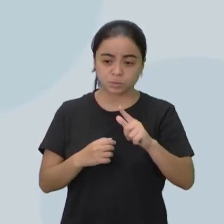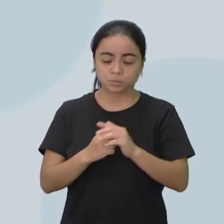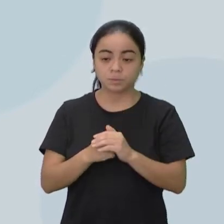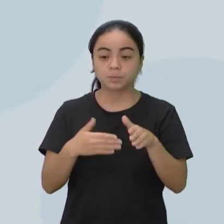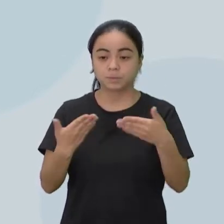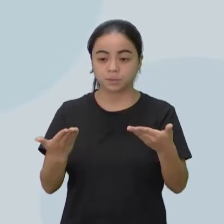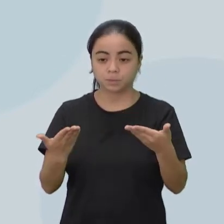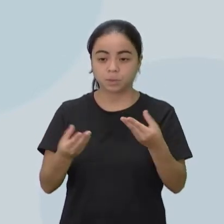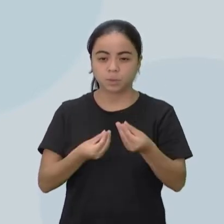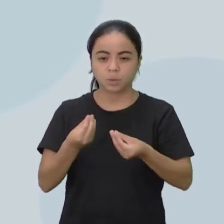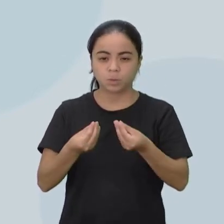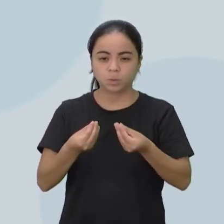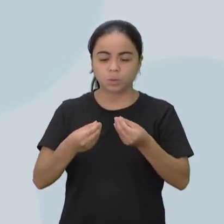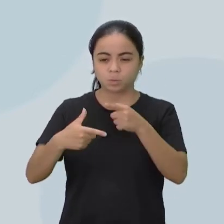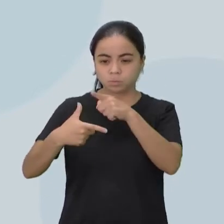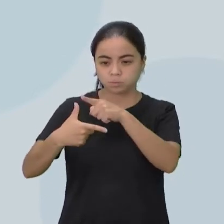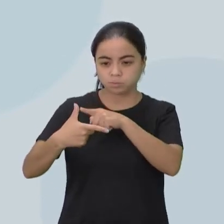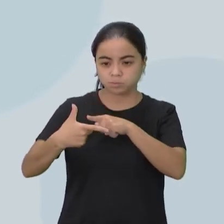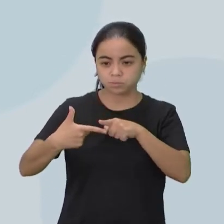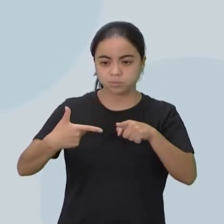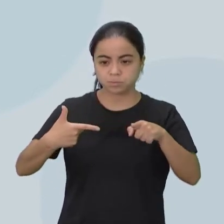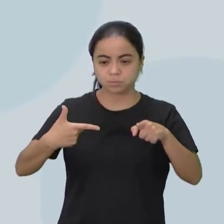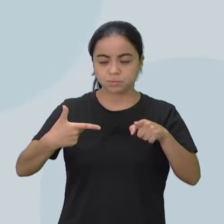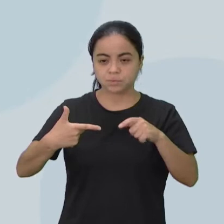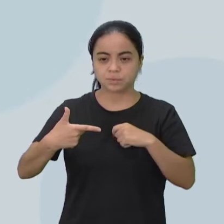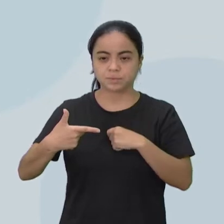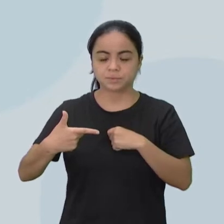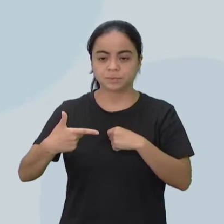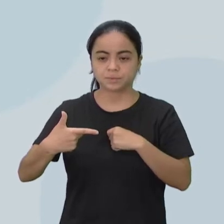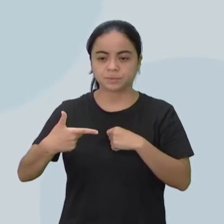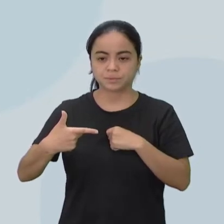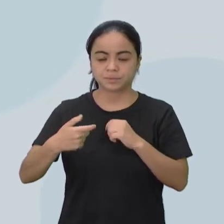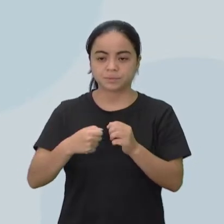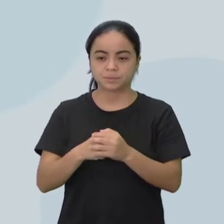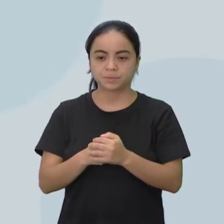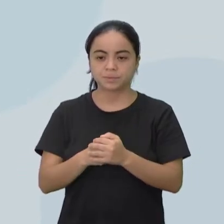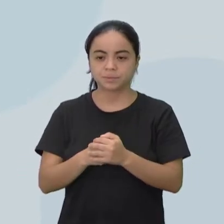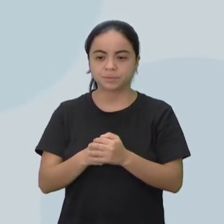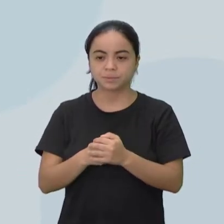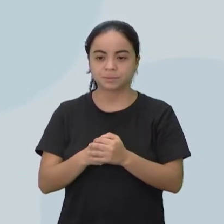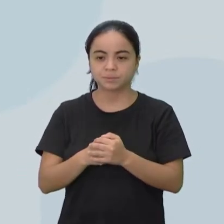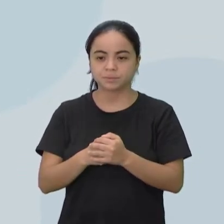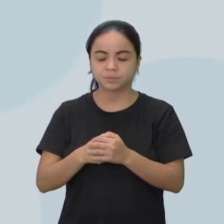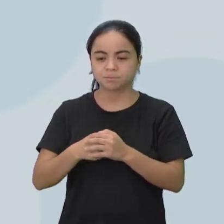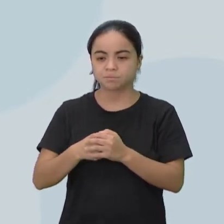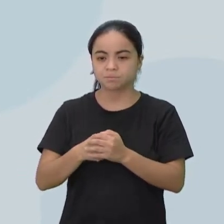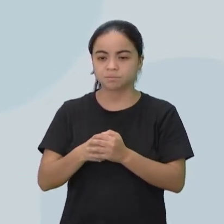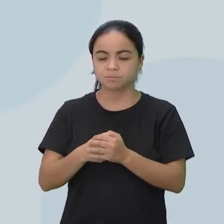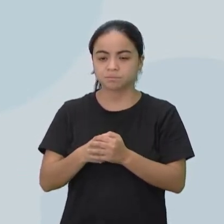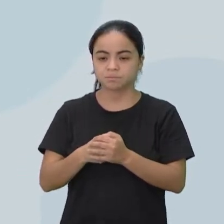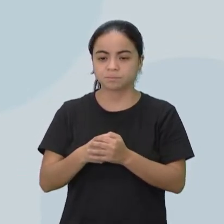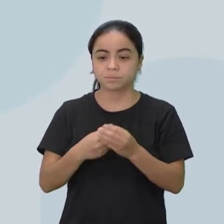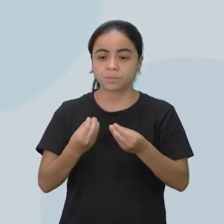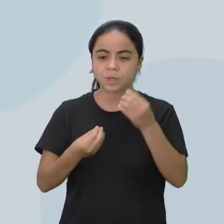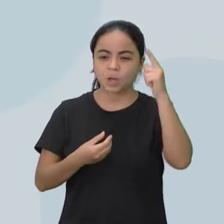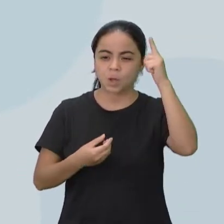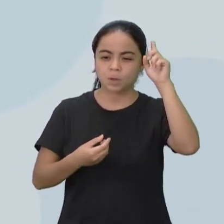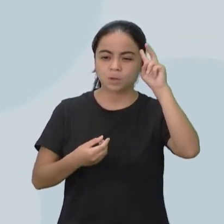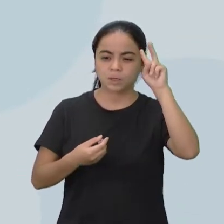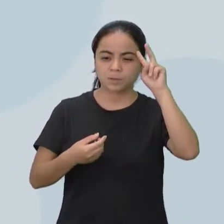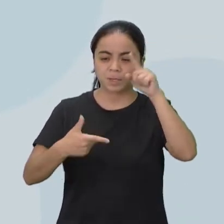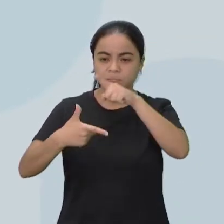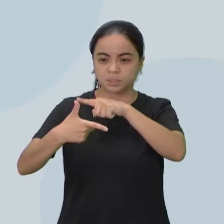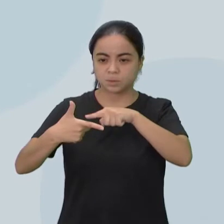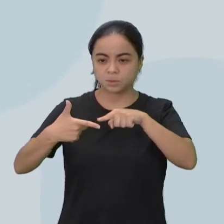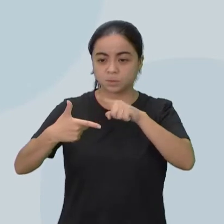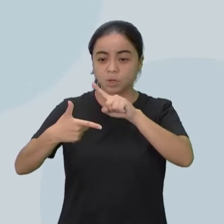Ó, como que a gente divide? Primeira coisa na divisão é igualar as casas decimais, não é isso? Então aqui tem uma 1,6, aqui